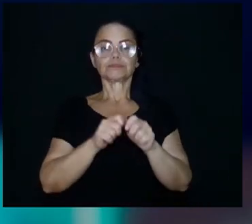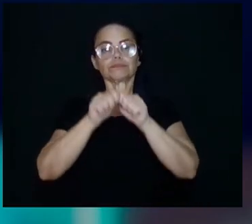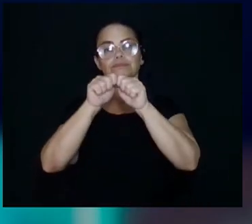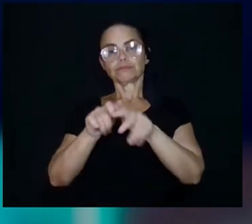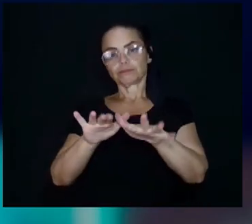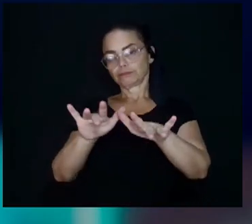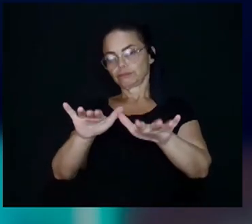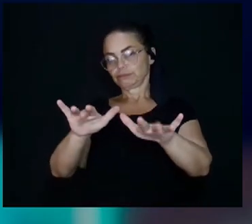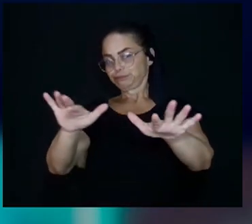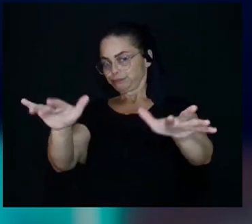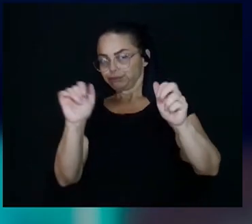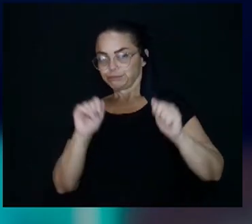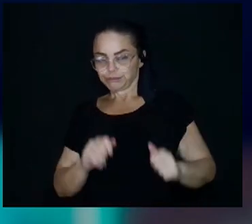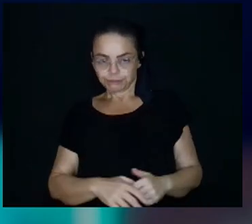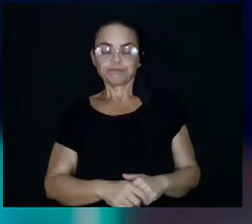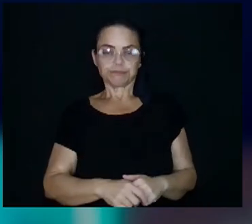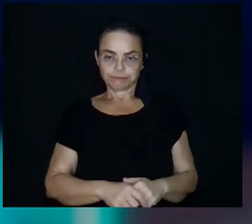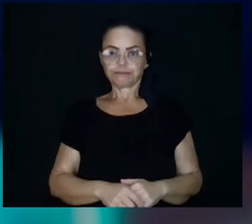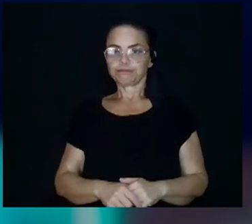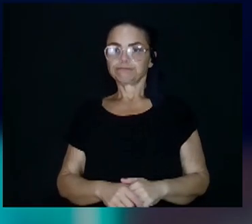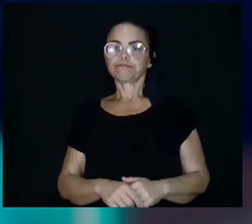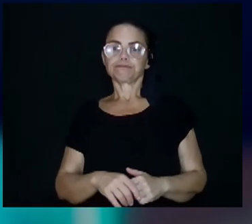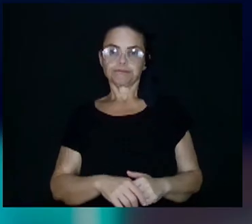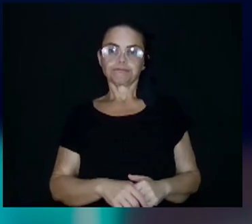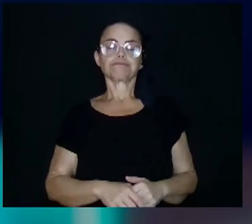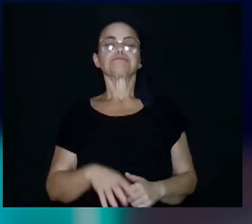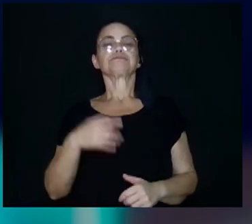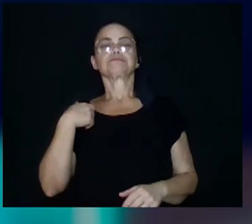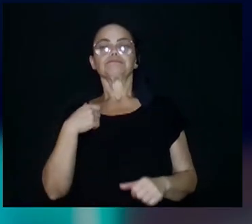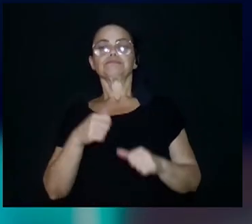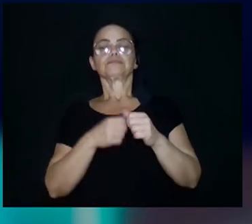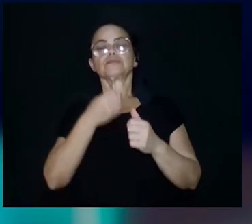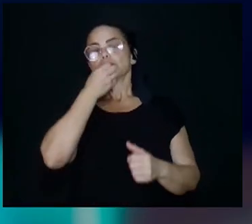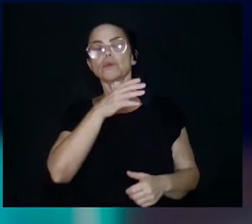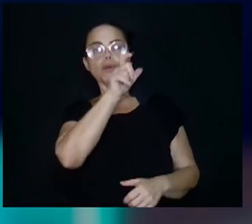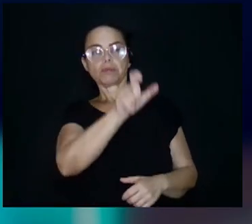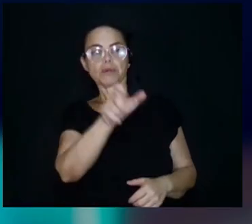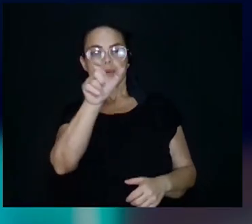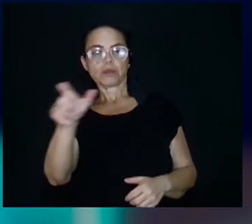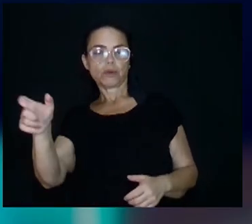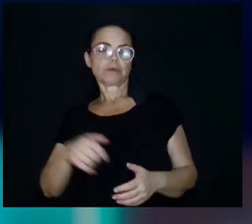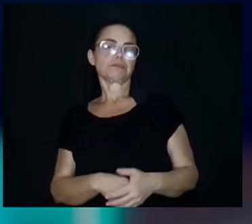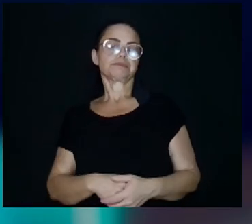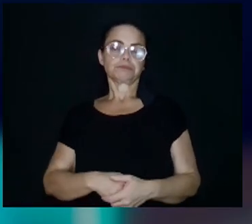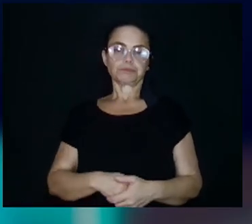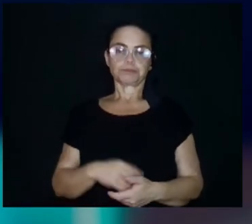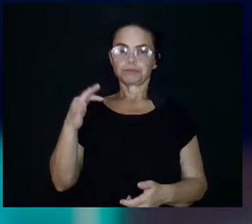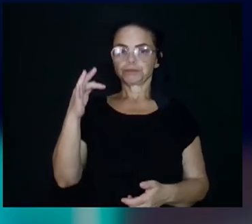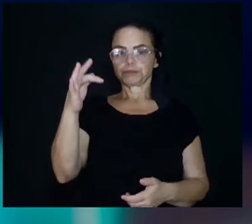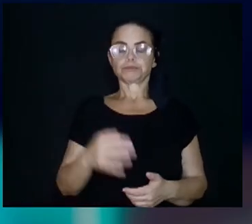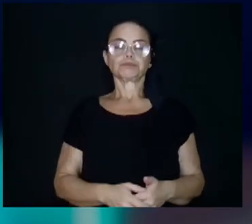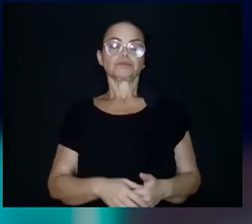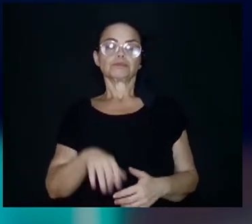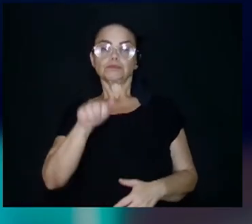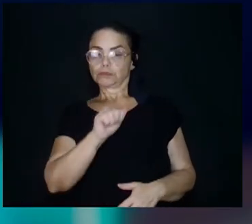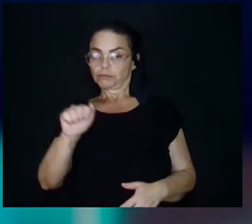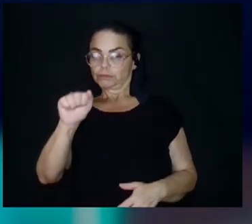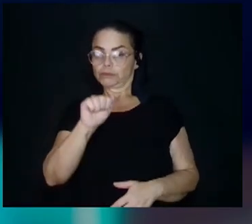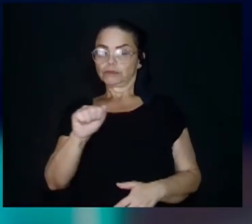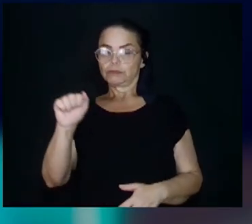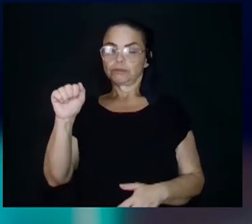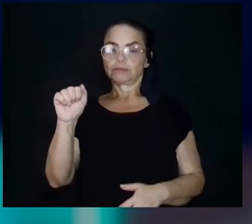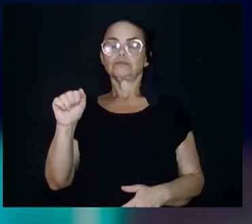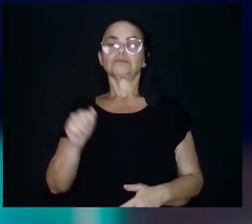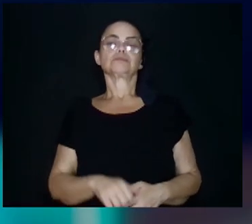que se reverbere em benefícios futuros. Associação mais antiga do país, e a